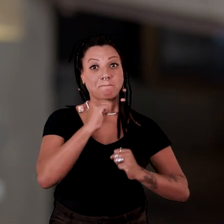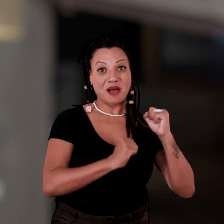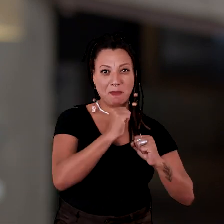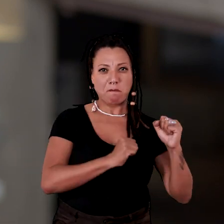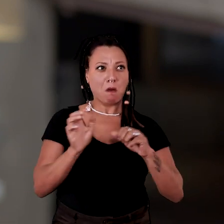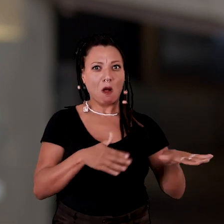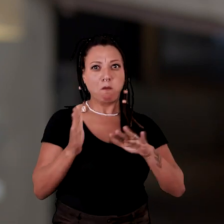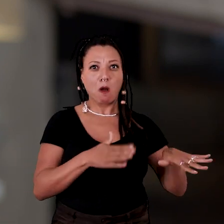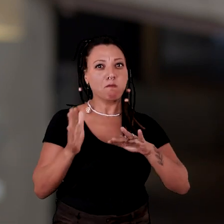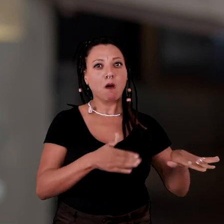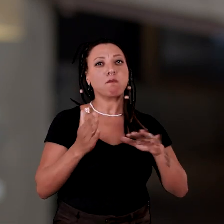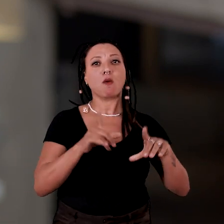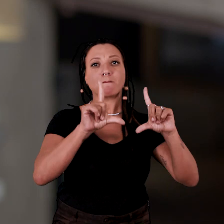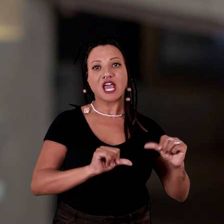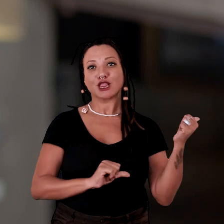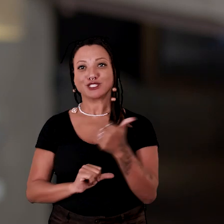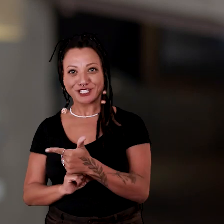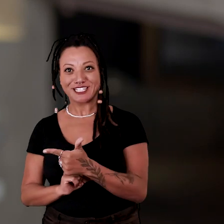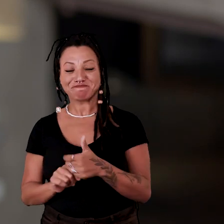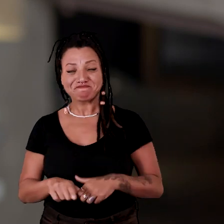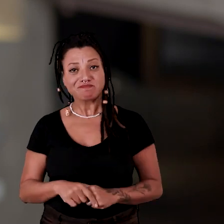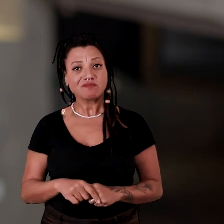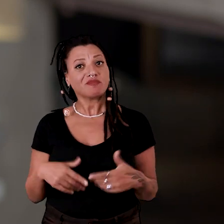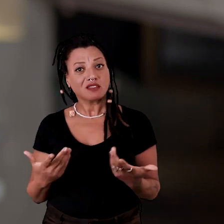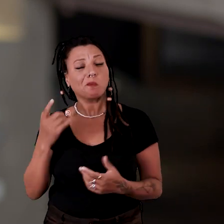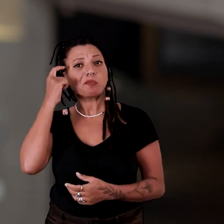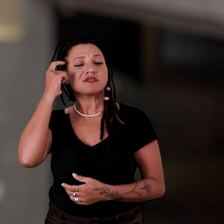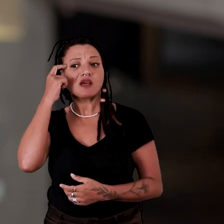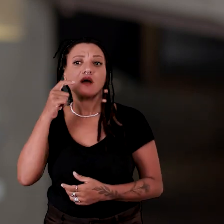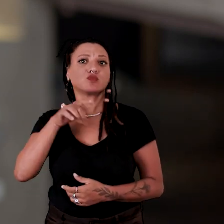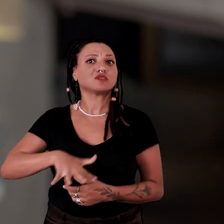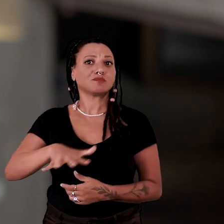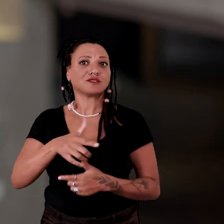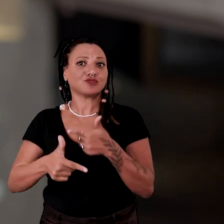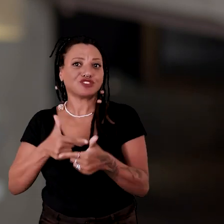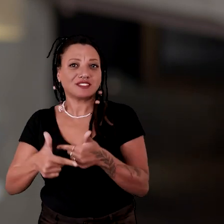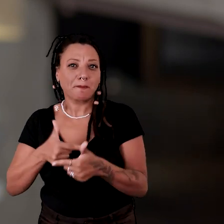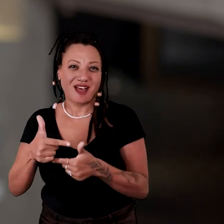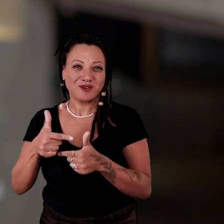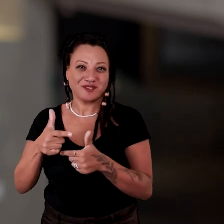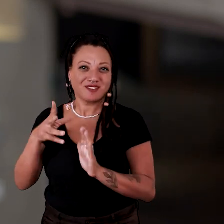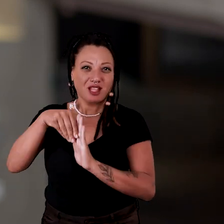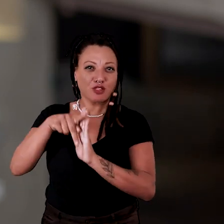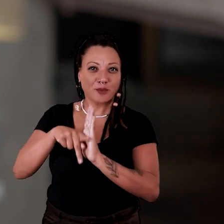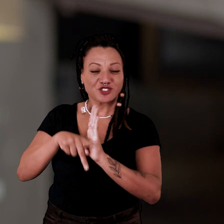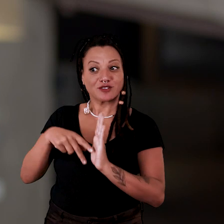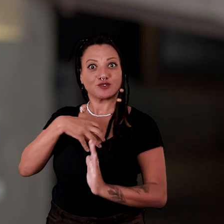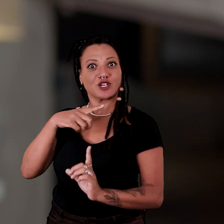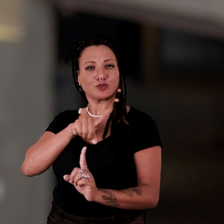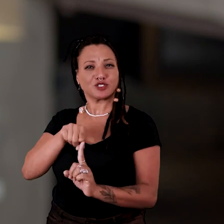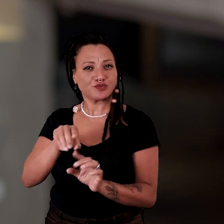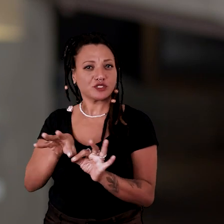fazendo coleta e que até hoje, mesmo em condições precárias, ocupando espaços vazios